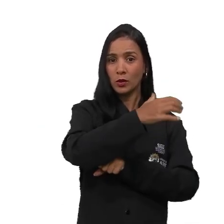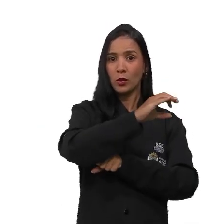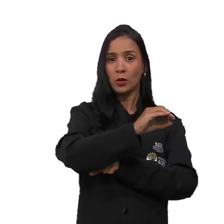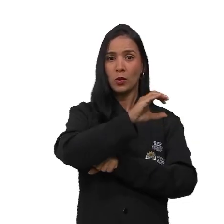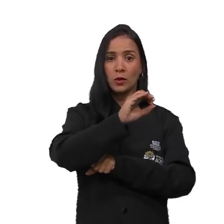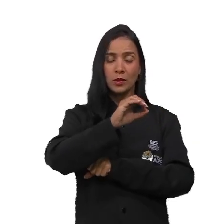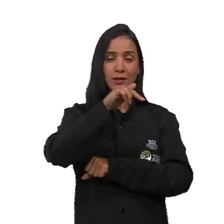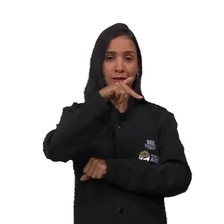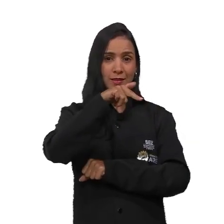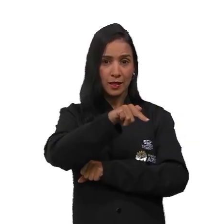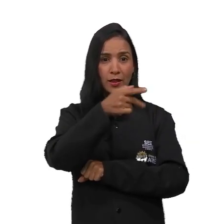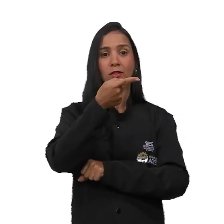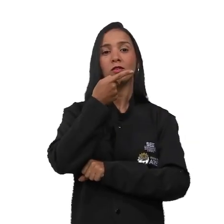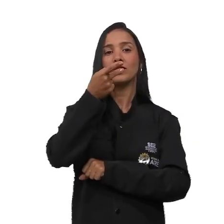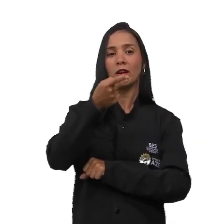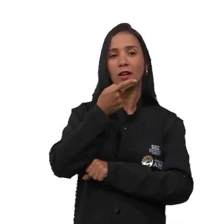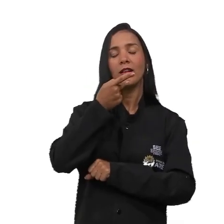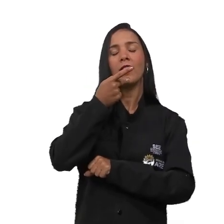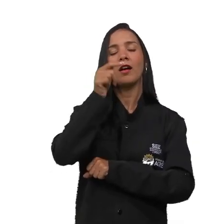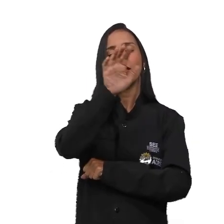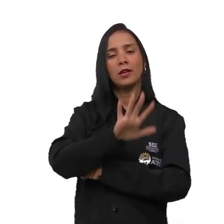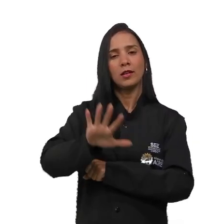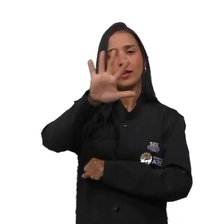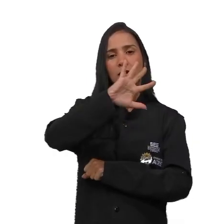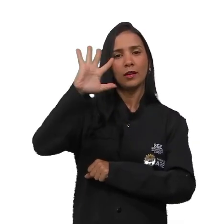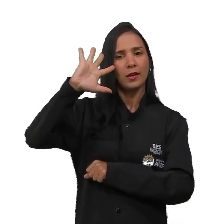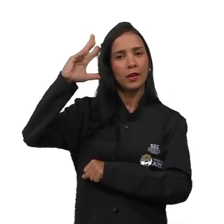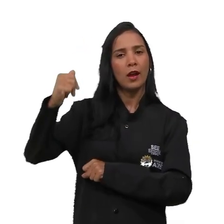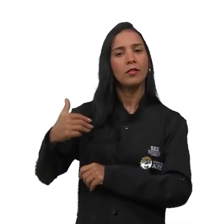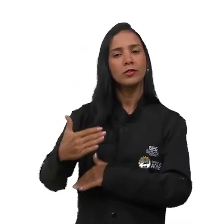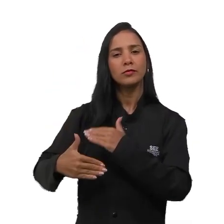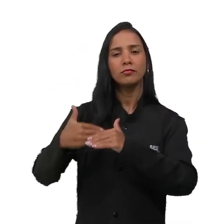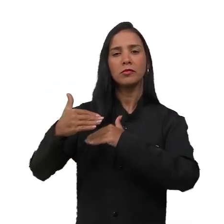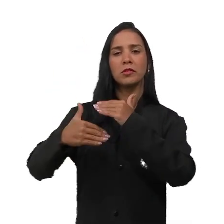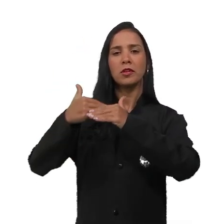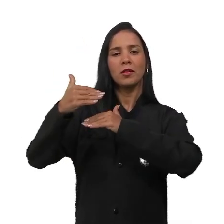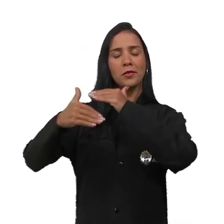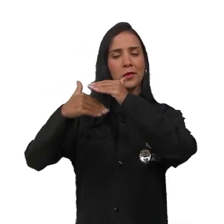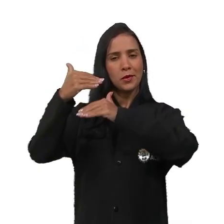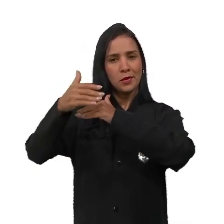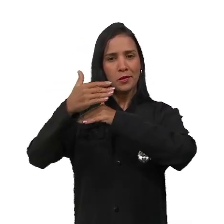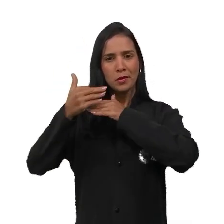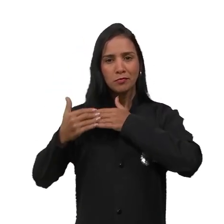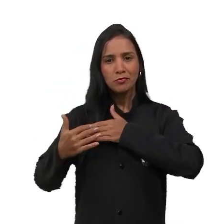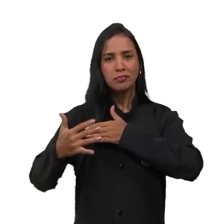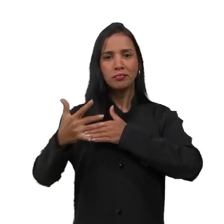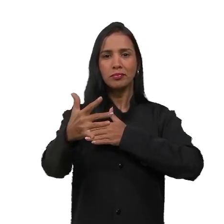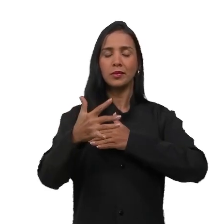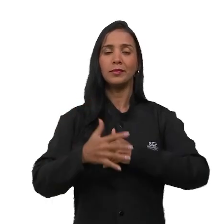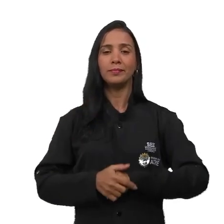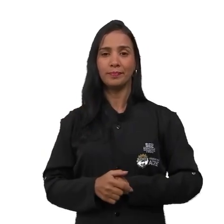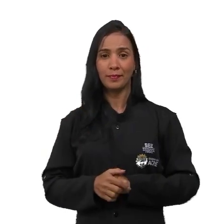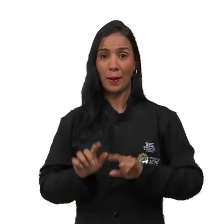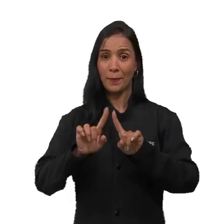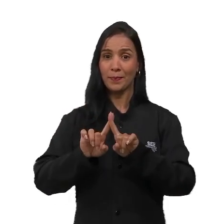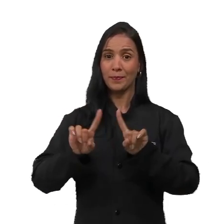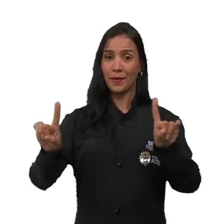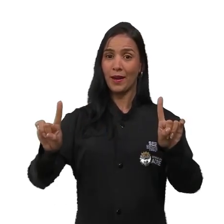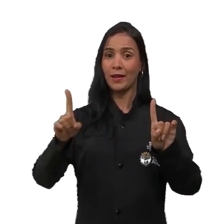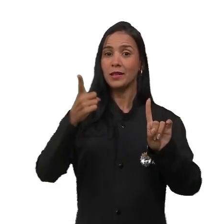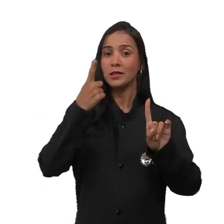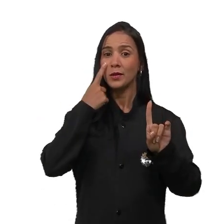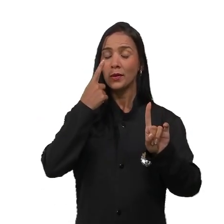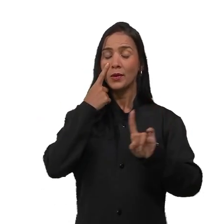o continente vai experimentar um crescimento econômico aí considerável nos próximos anos. Contudo, pessoal, quando a